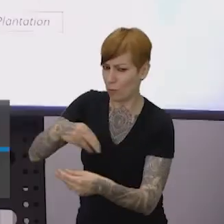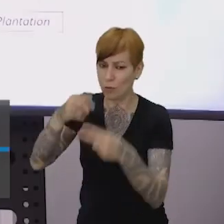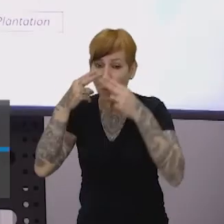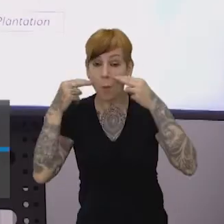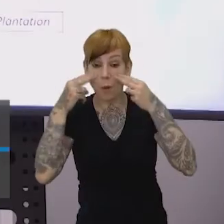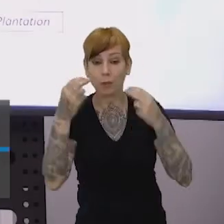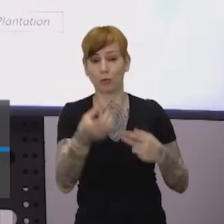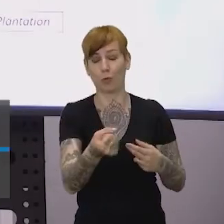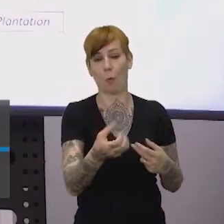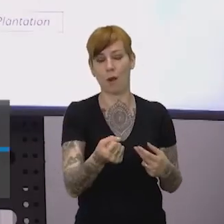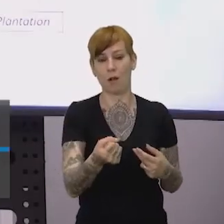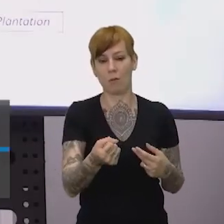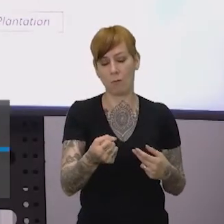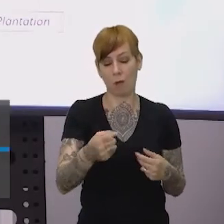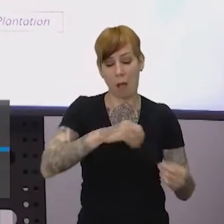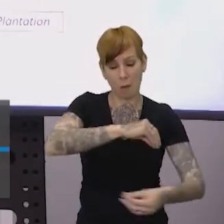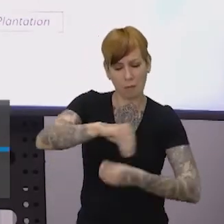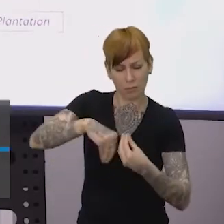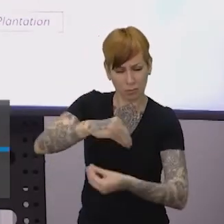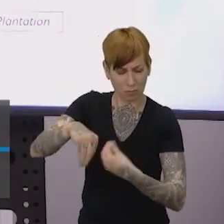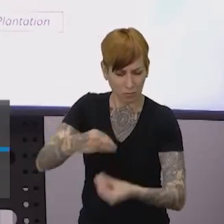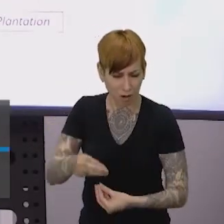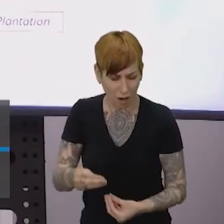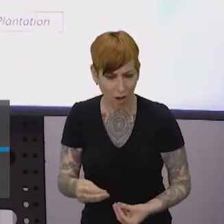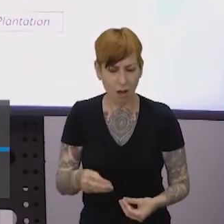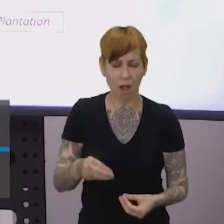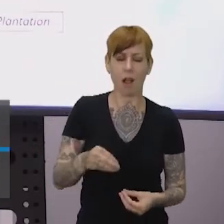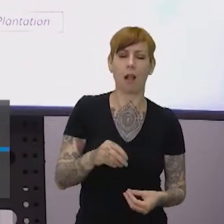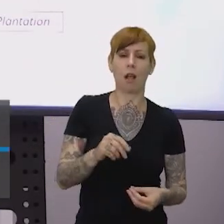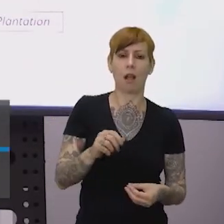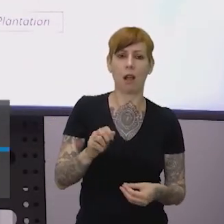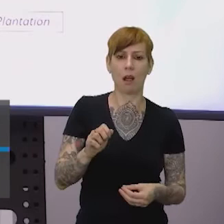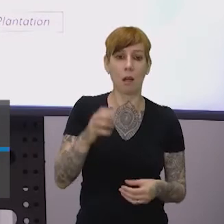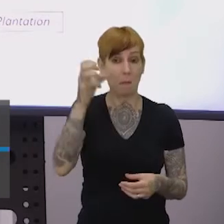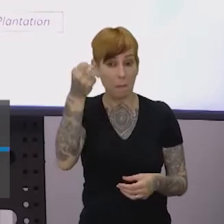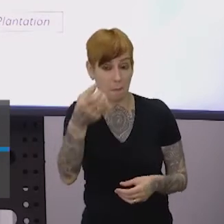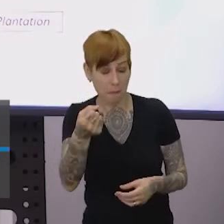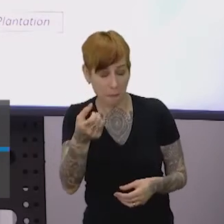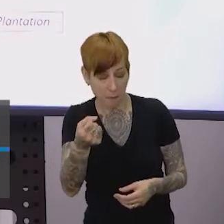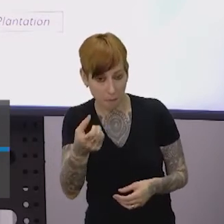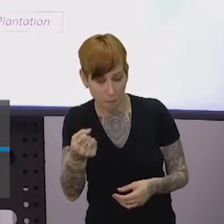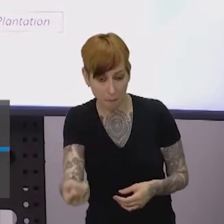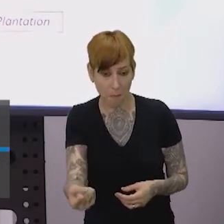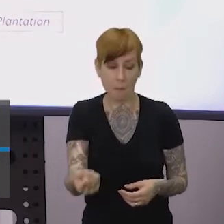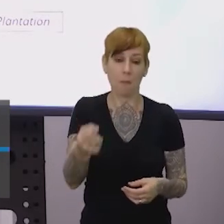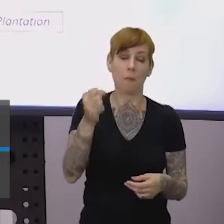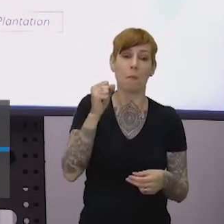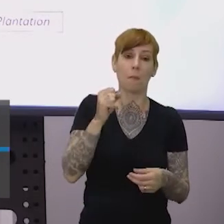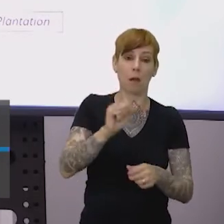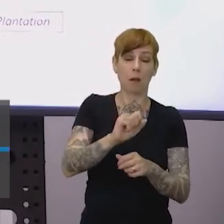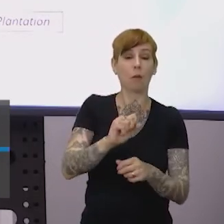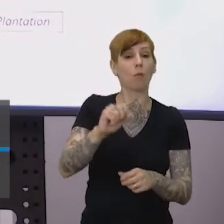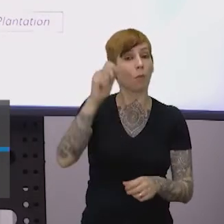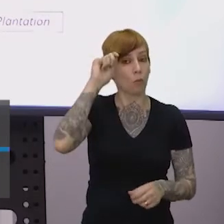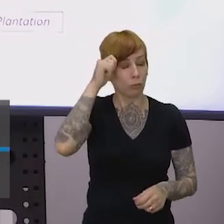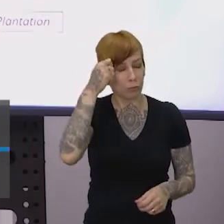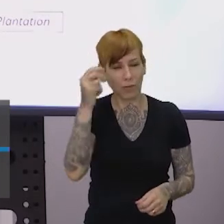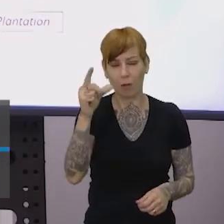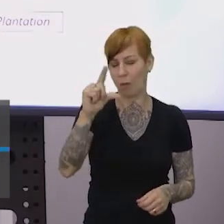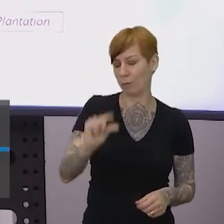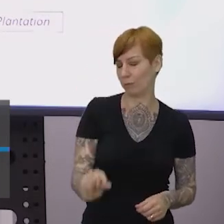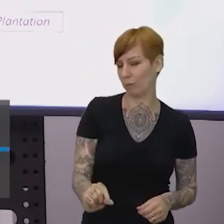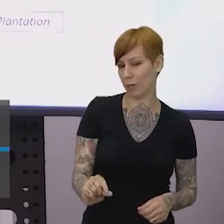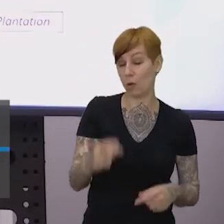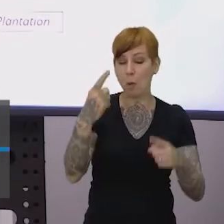para perceber isso, Sim. né? Justamente porque nessa região o trabalho indígena foi usado em